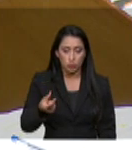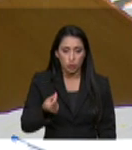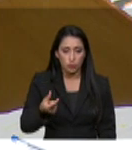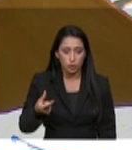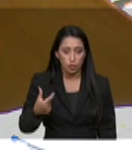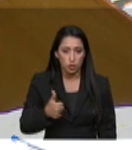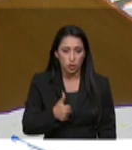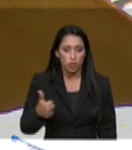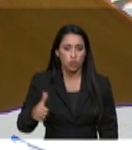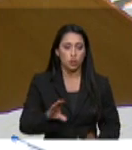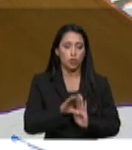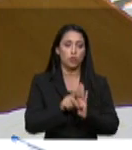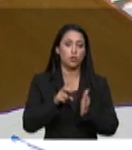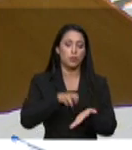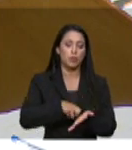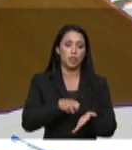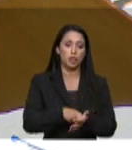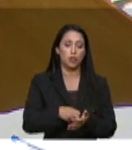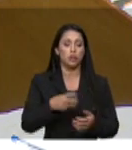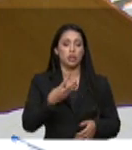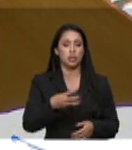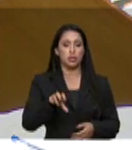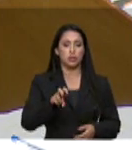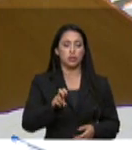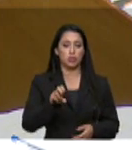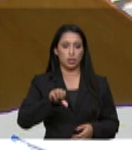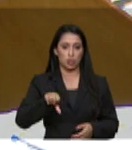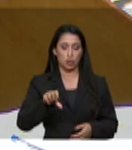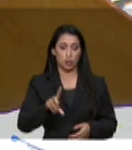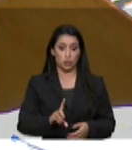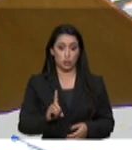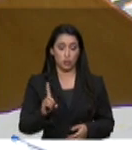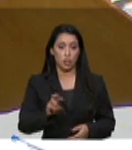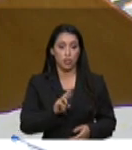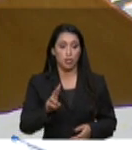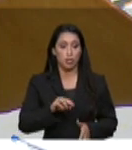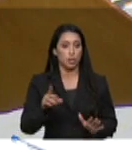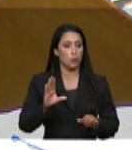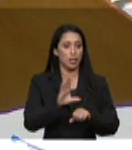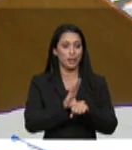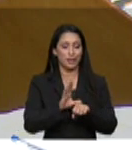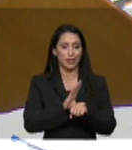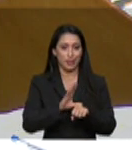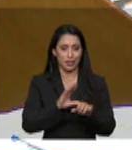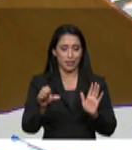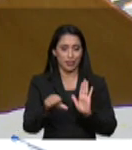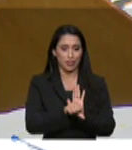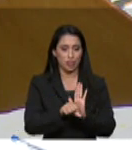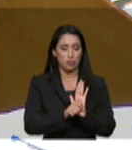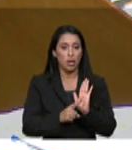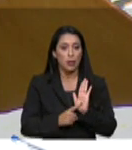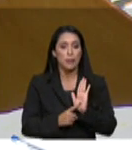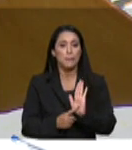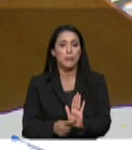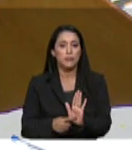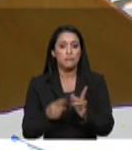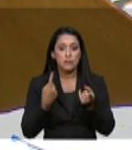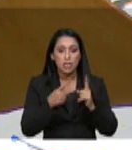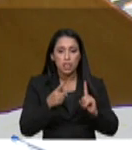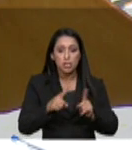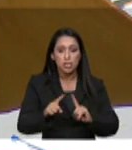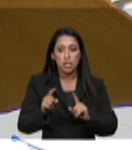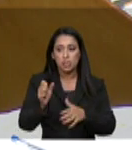no Código Penal Artigo 359 de que dispõe não constitui crime previsto neste título a manifestação